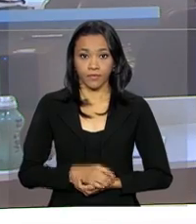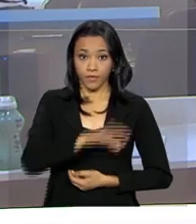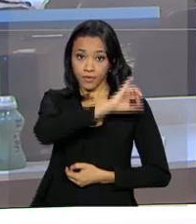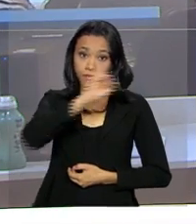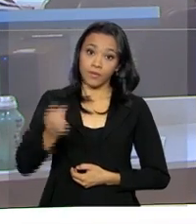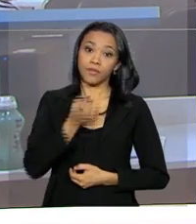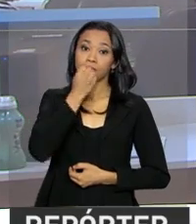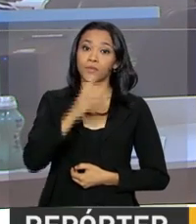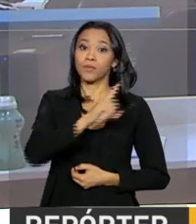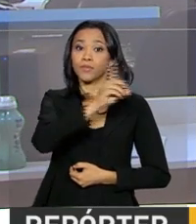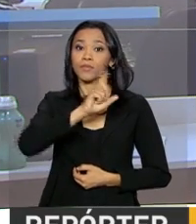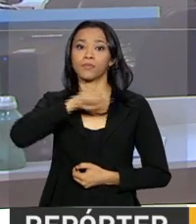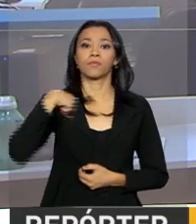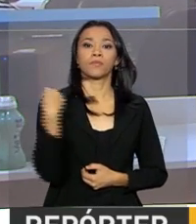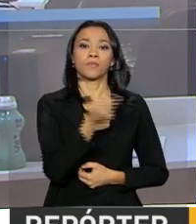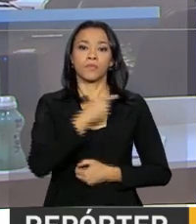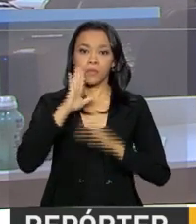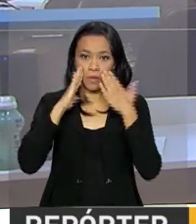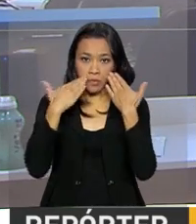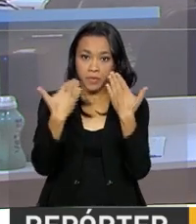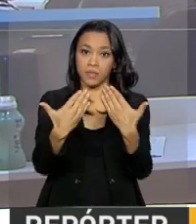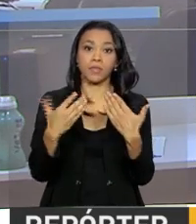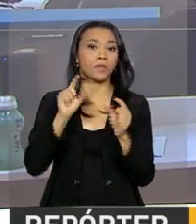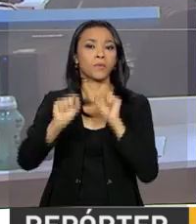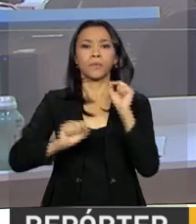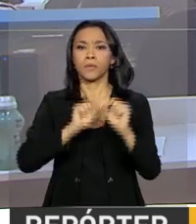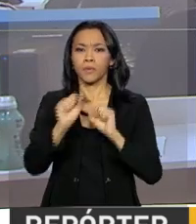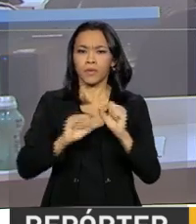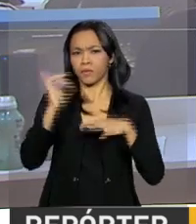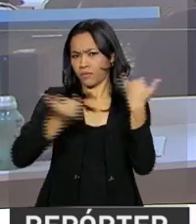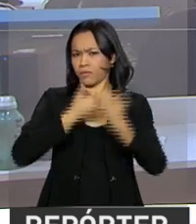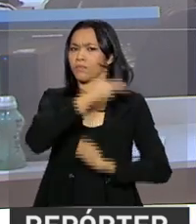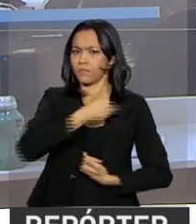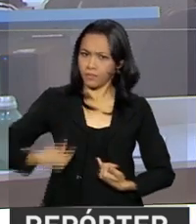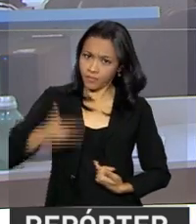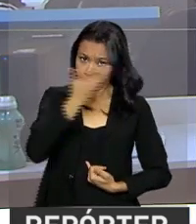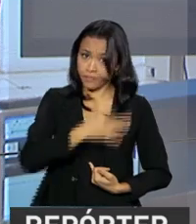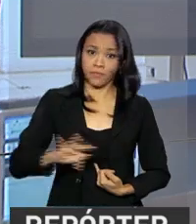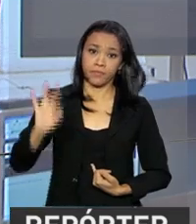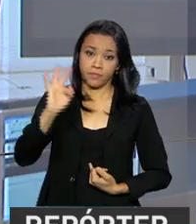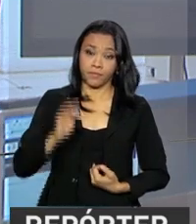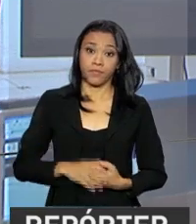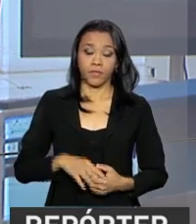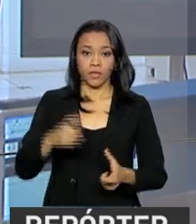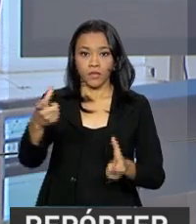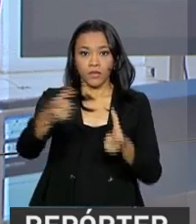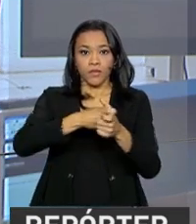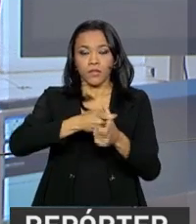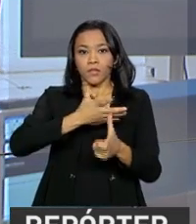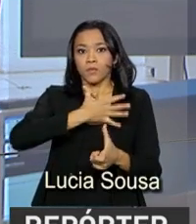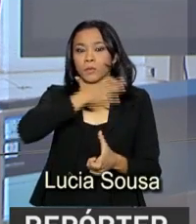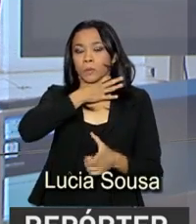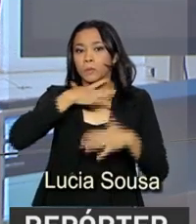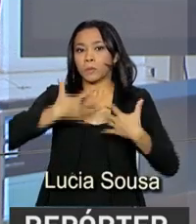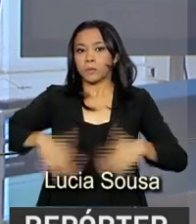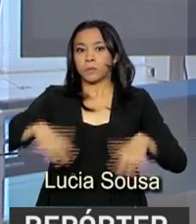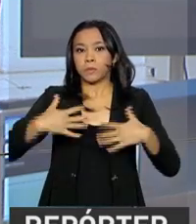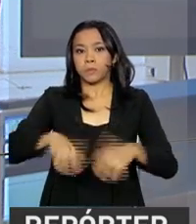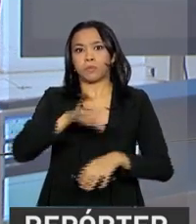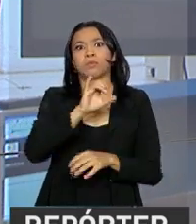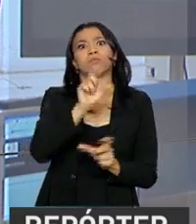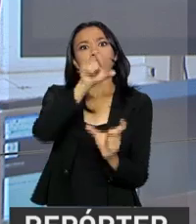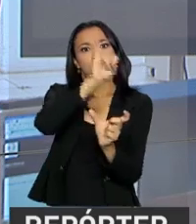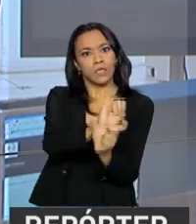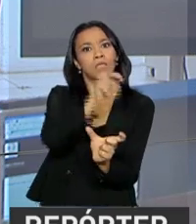Olá bom dia estamos de volta com repórter NBR e as notícias do governo federal o déficit na Previdência Social